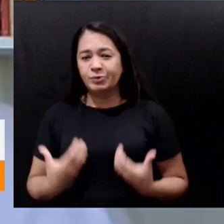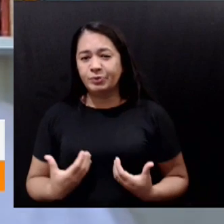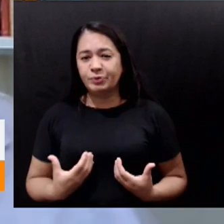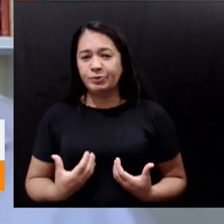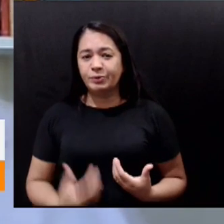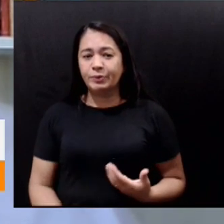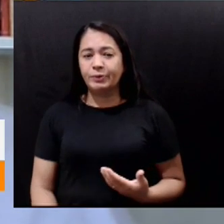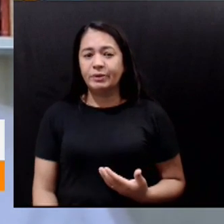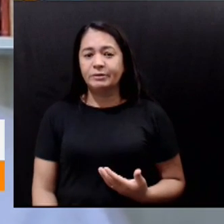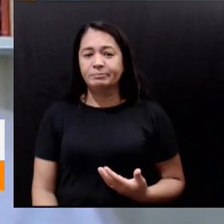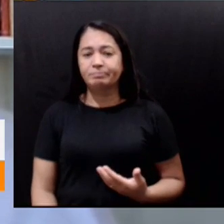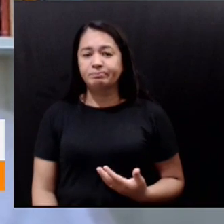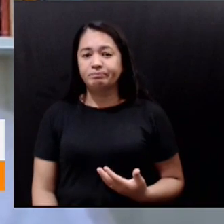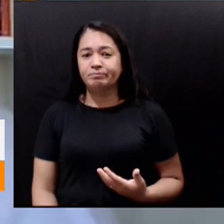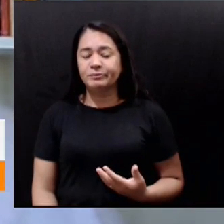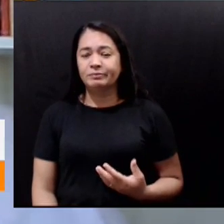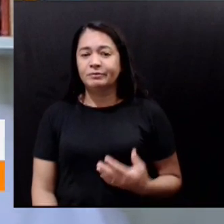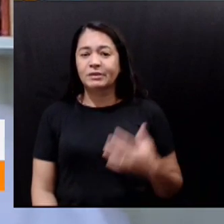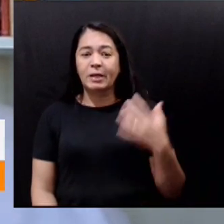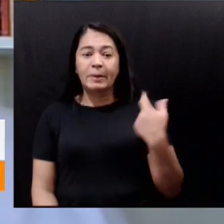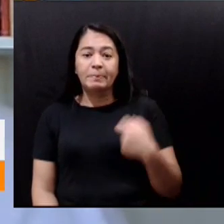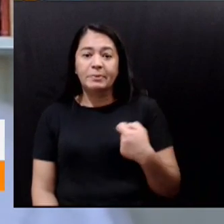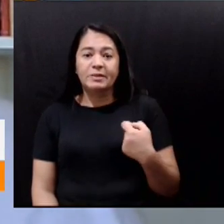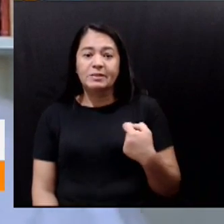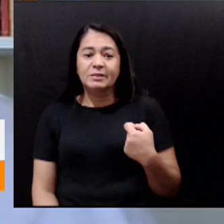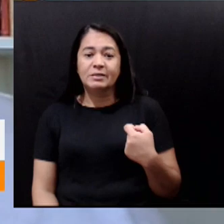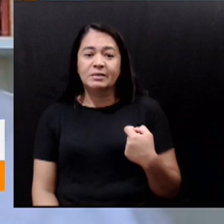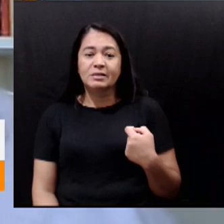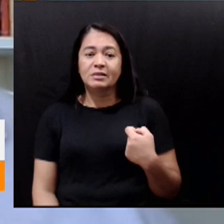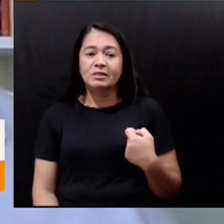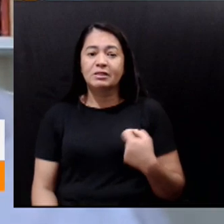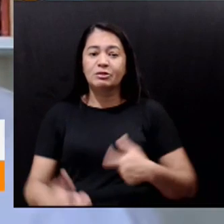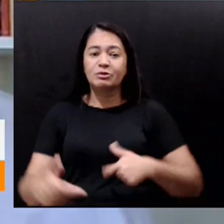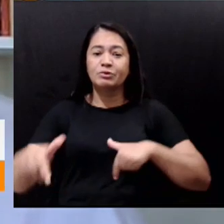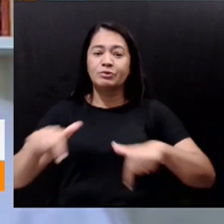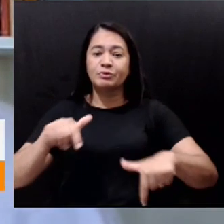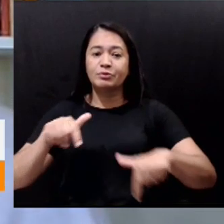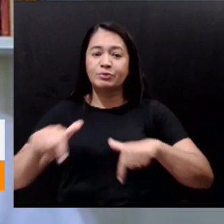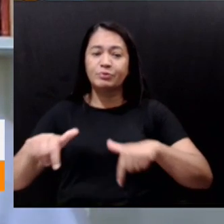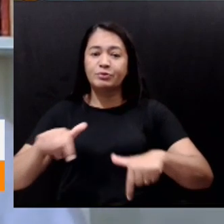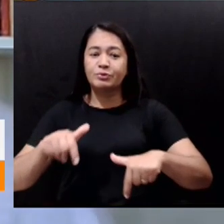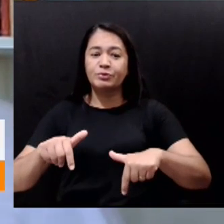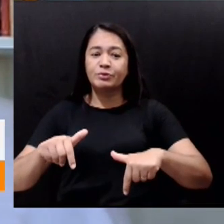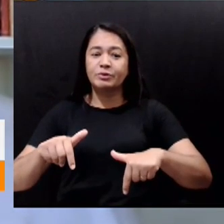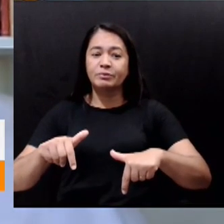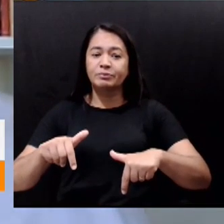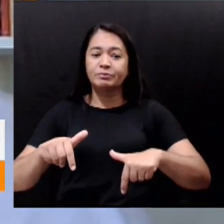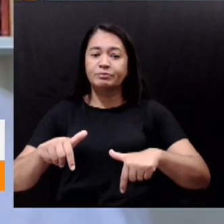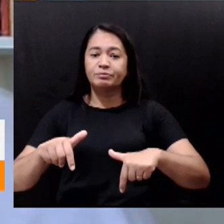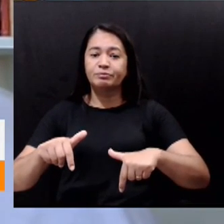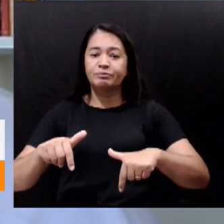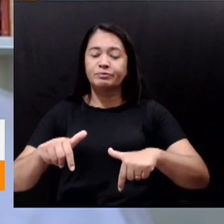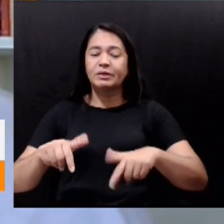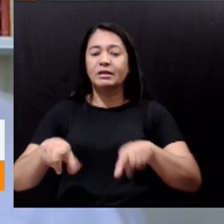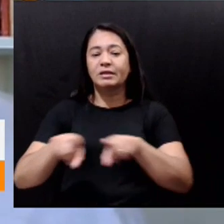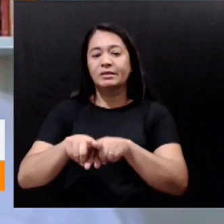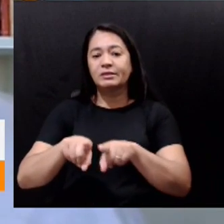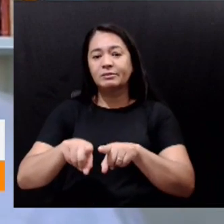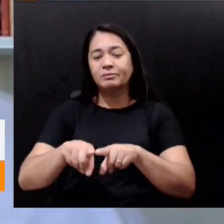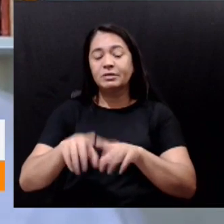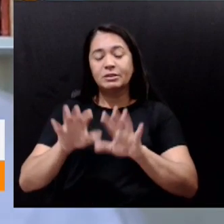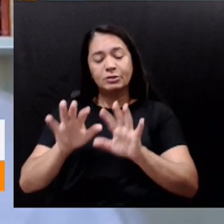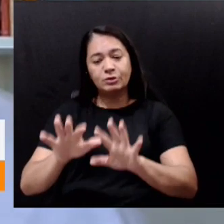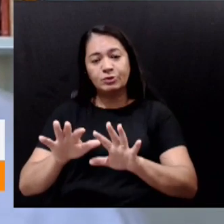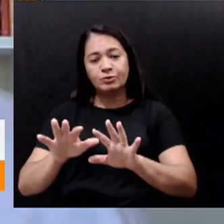uma demanda grande no trabalho, no cuidado com a família, e no cuidado pessoal também. E aí tem